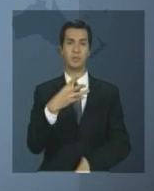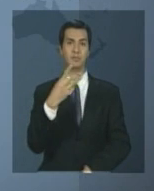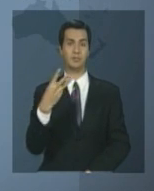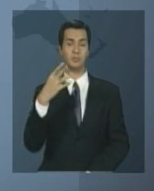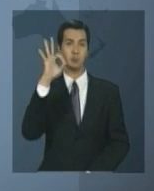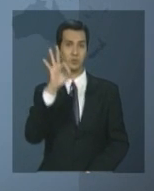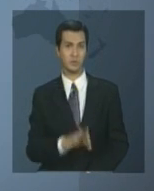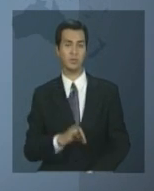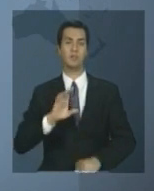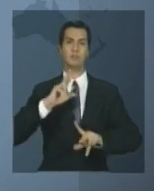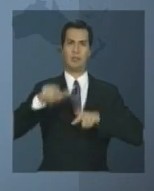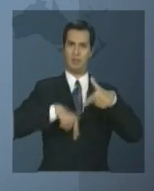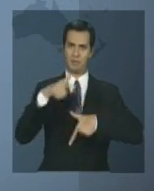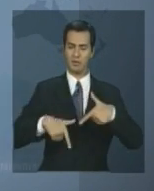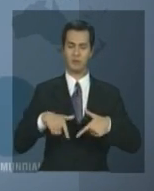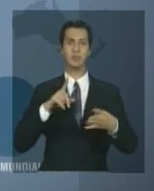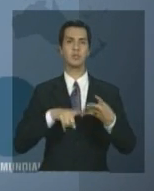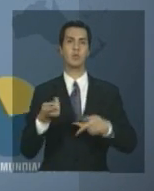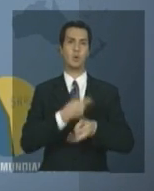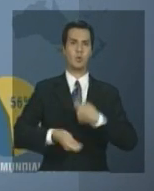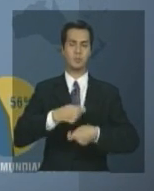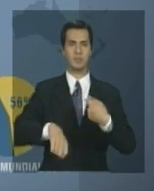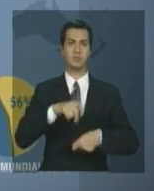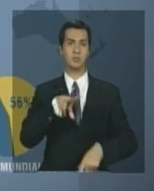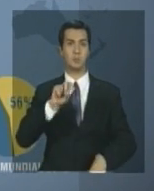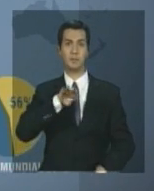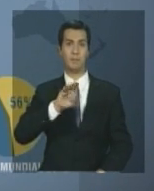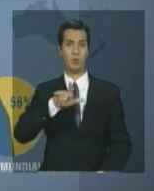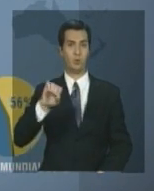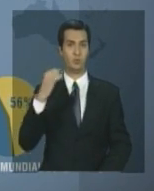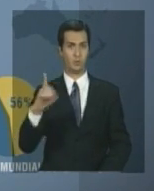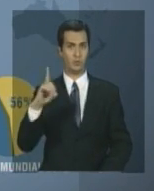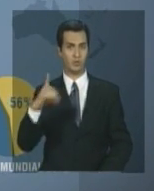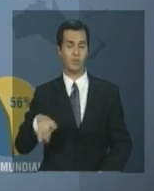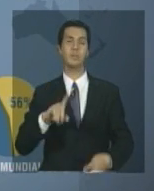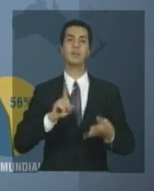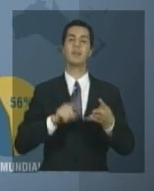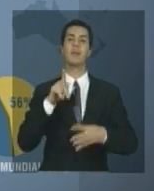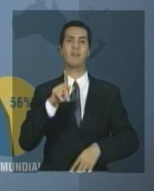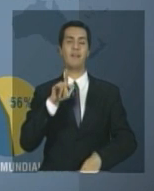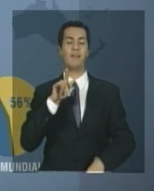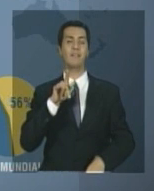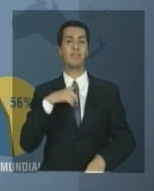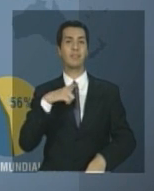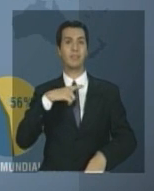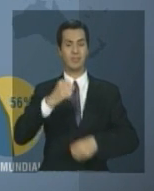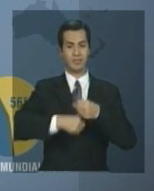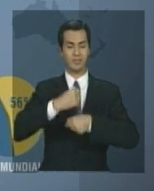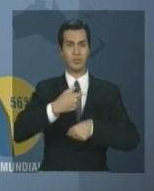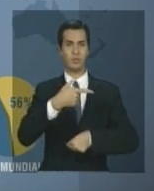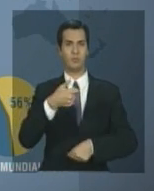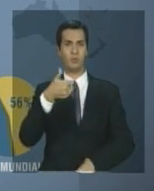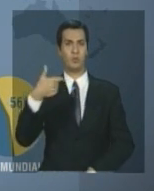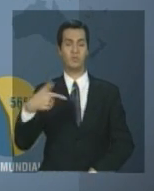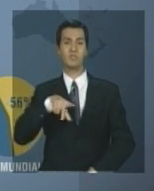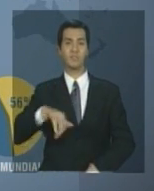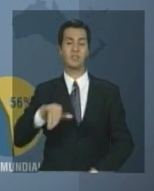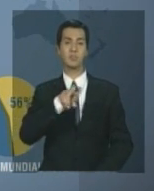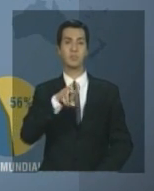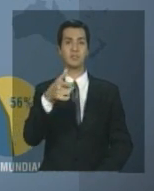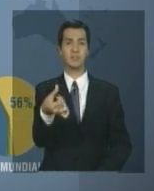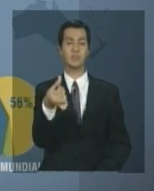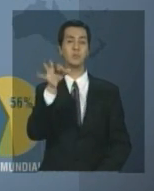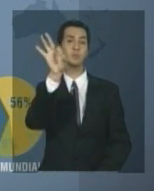si de 250 bilhões de dólares e, em 2012, segundo o FMI, responderão por 56% da economia